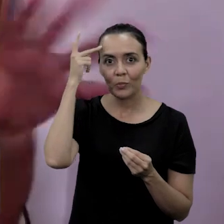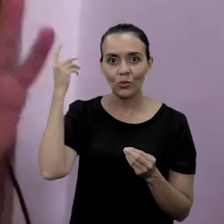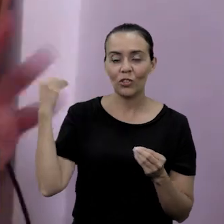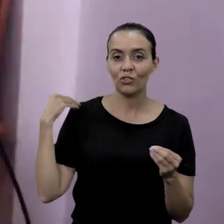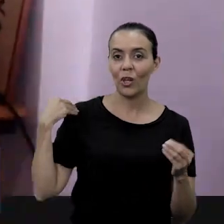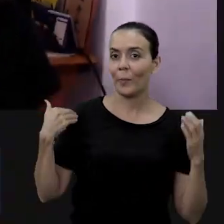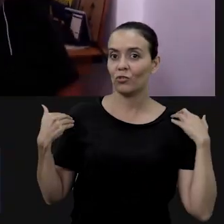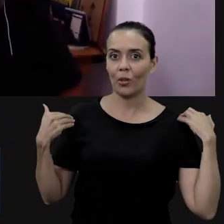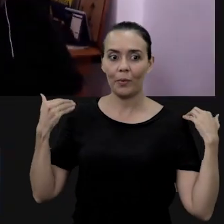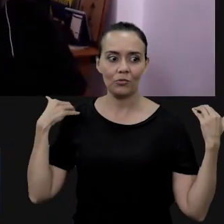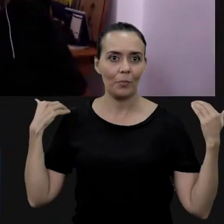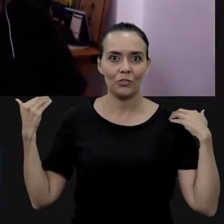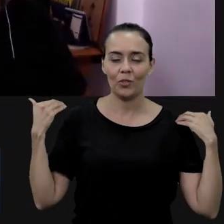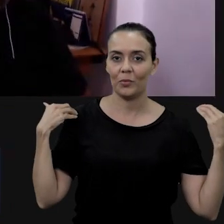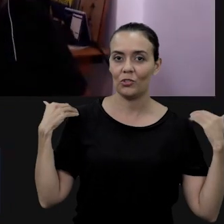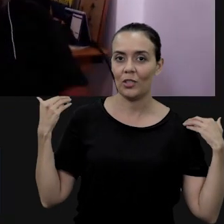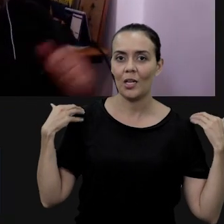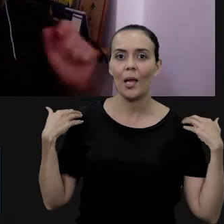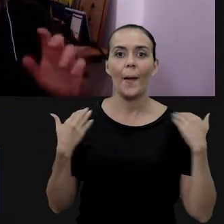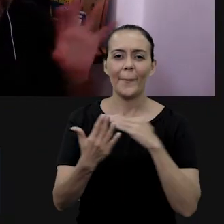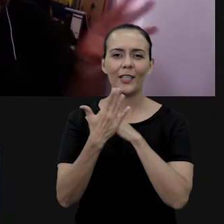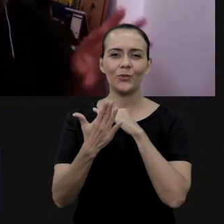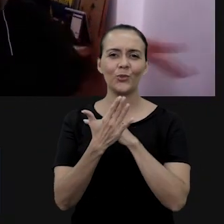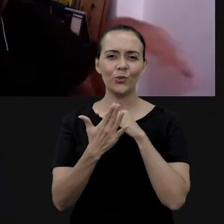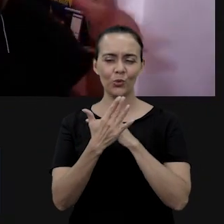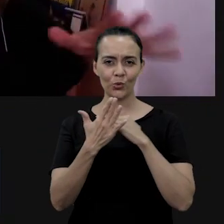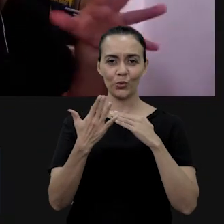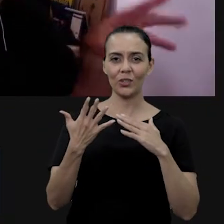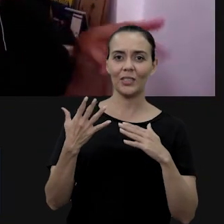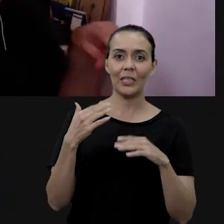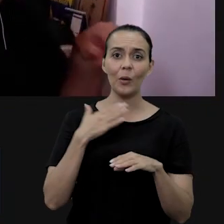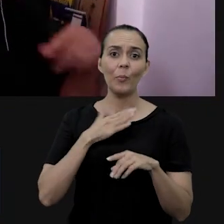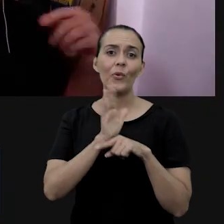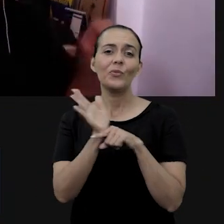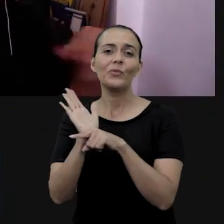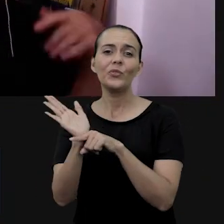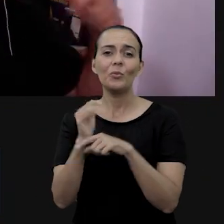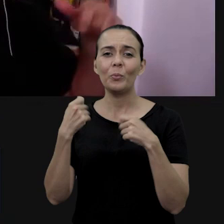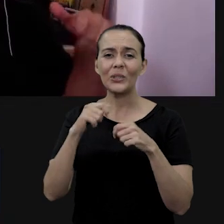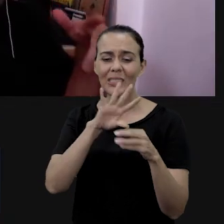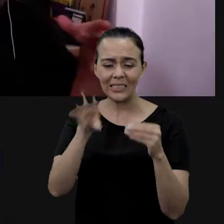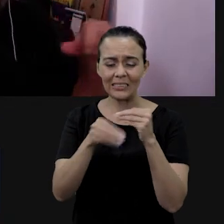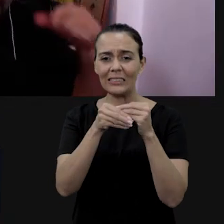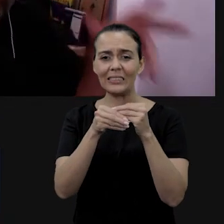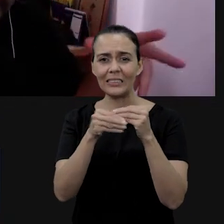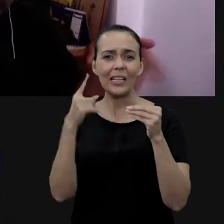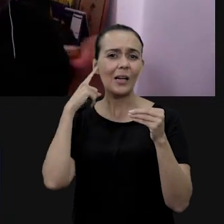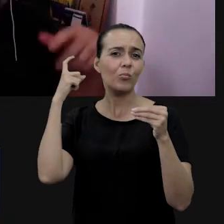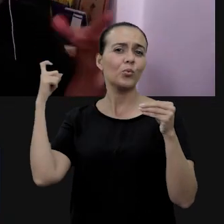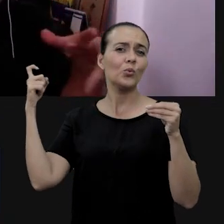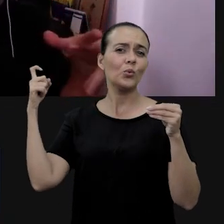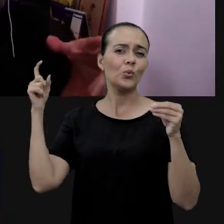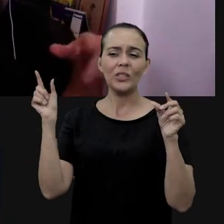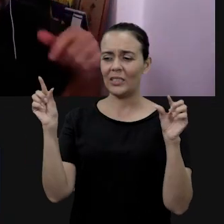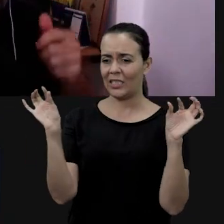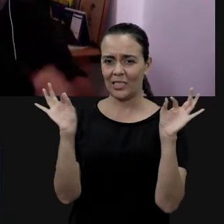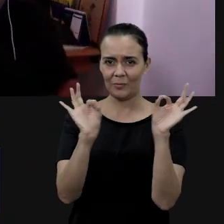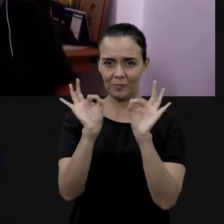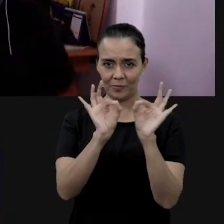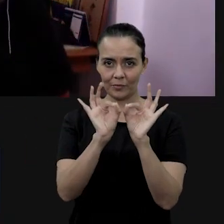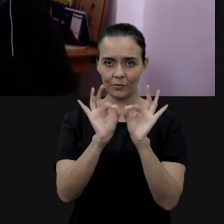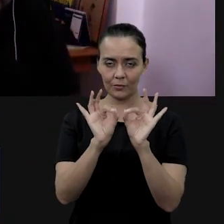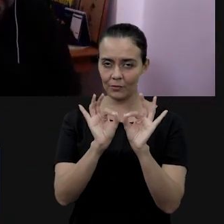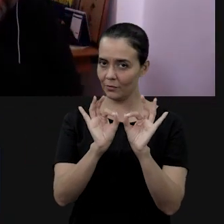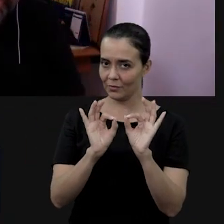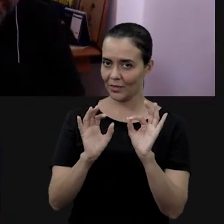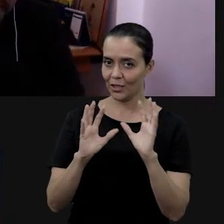chover emergências. "Nossa, me ajuda, né, o meu filme, precisa isso, o diálogo, precisa mixar." Até aí,